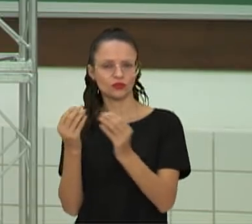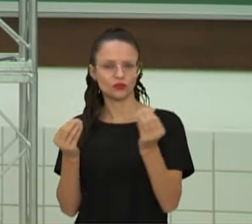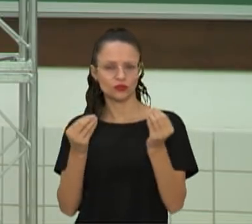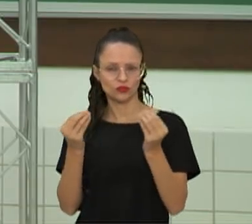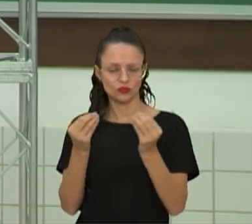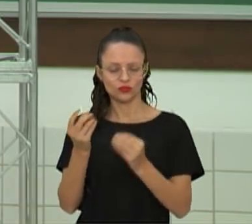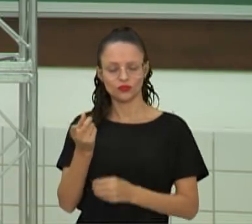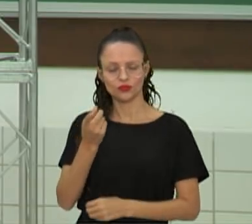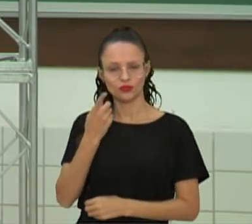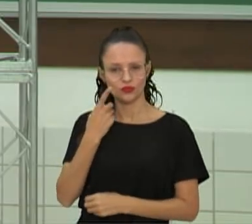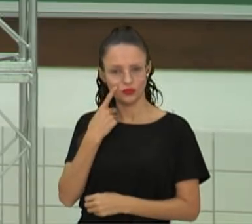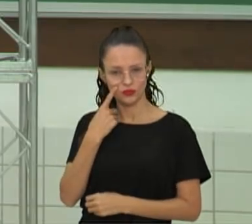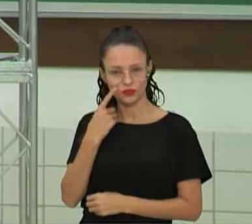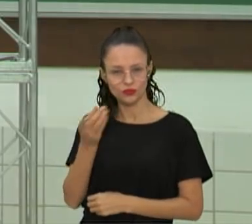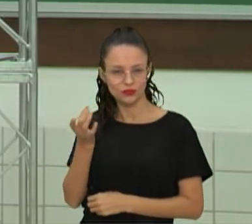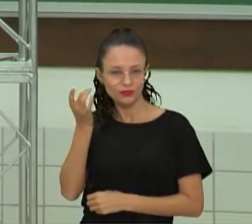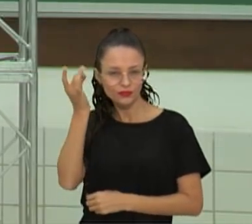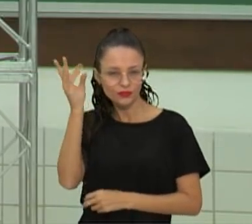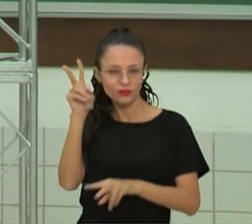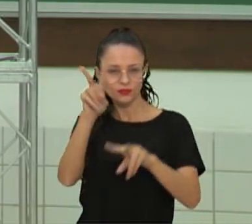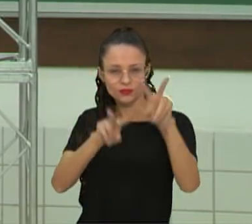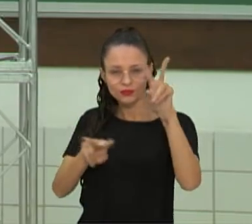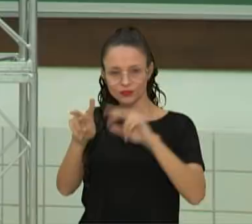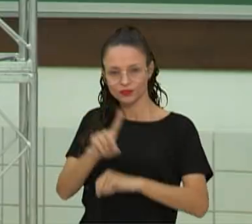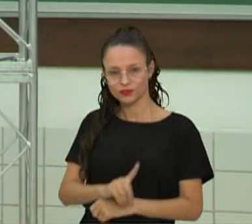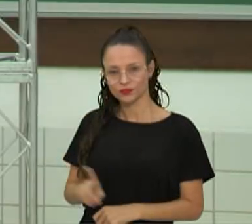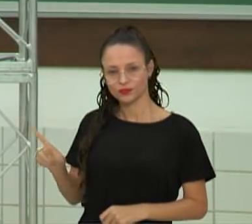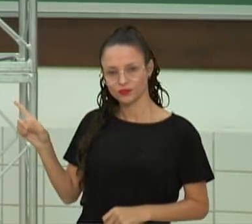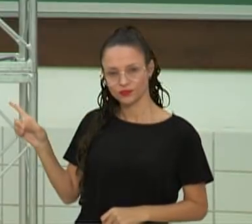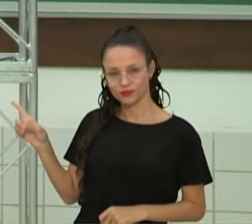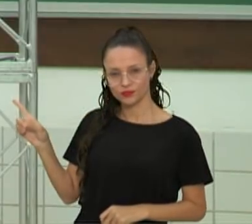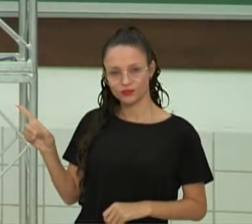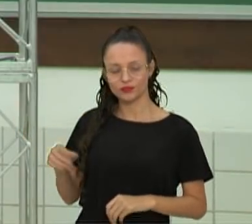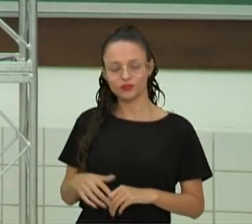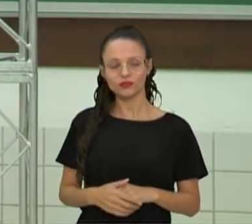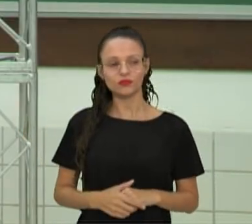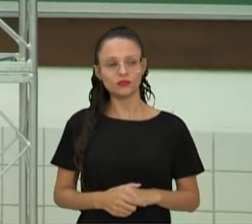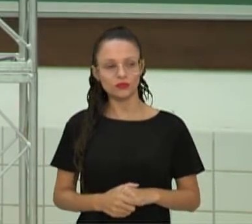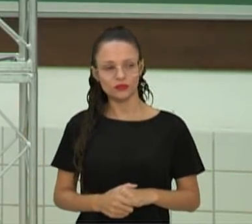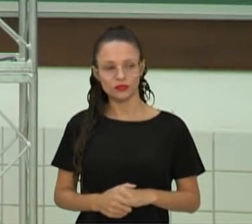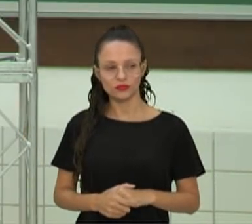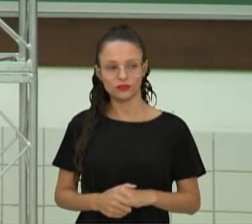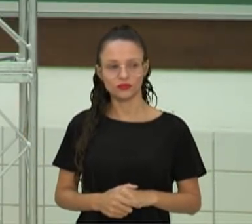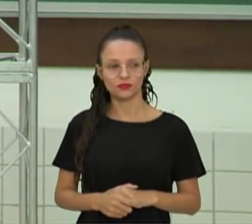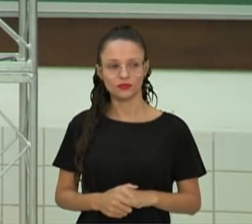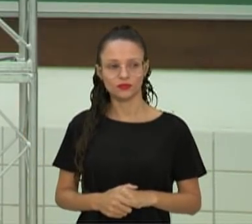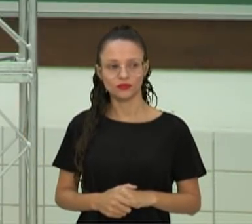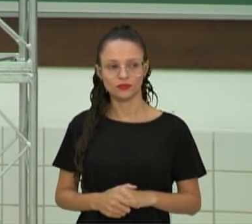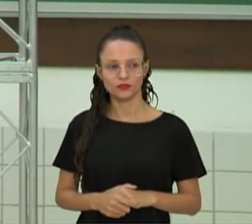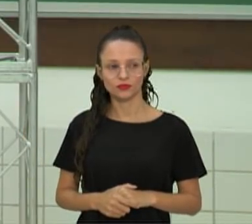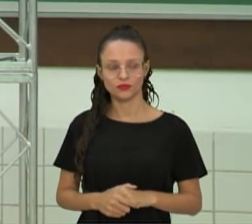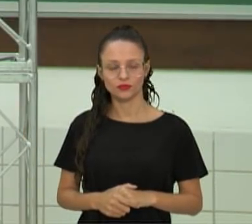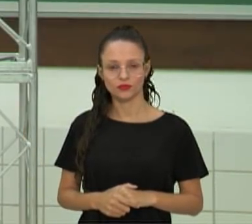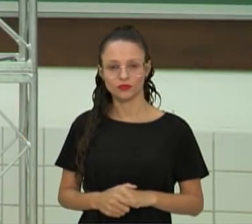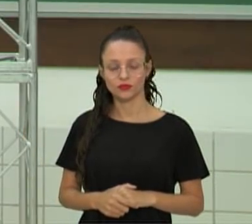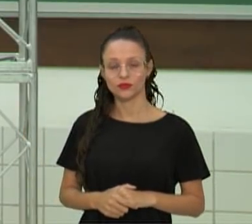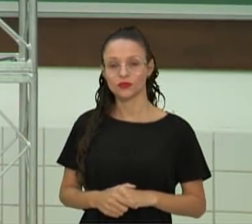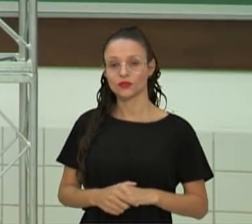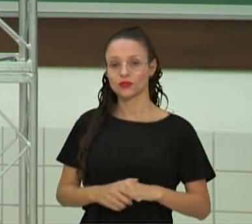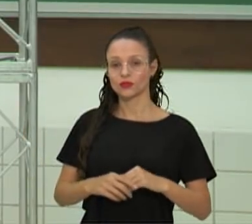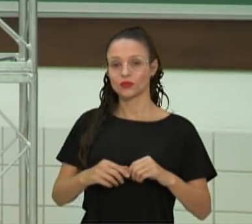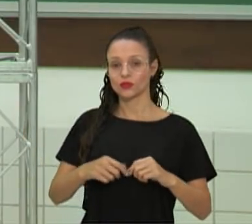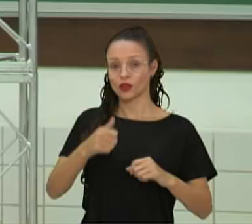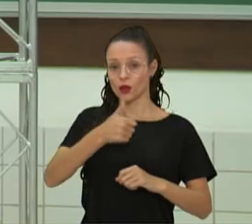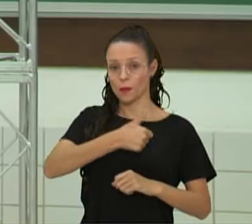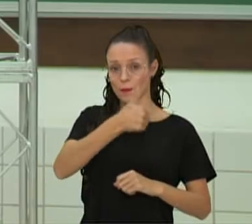facilitar a nossa visualização? Vamos dar uma conferida, veja só. Então, ó, eu escrevi aqui o primeiro polinômio, escrevi